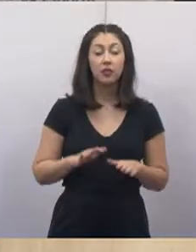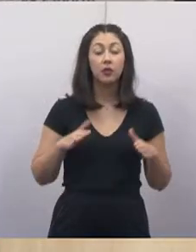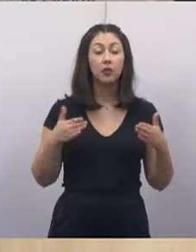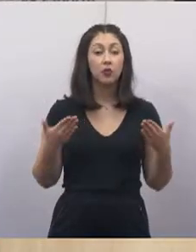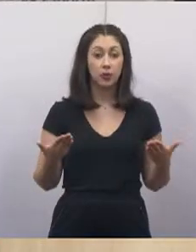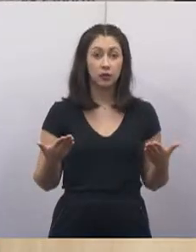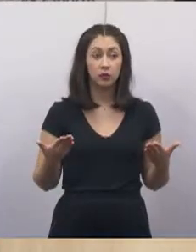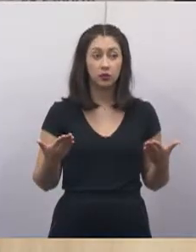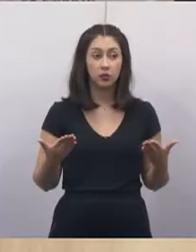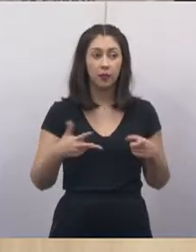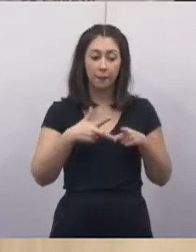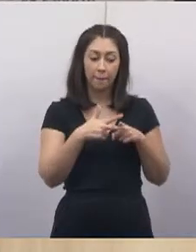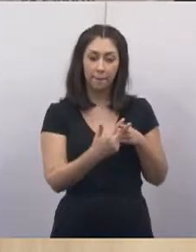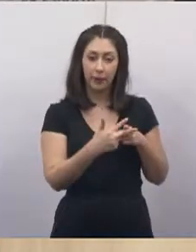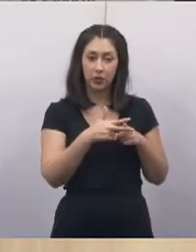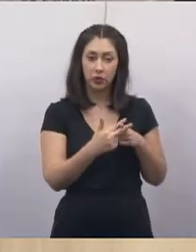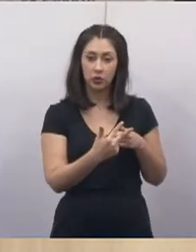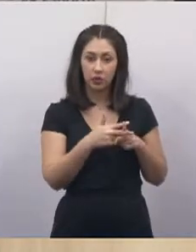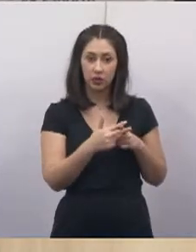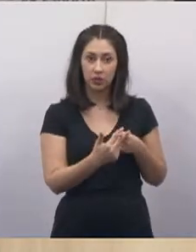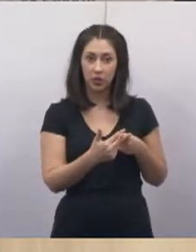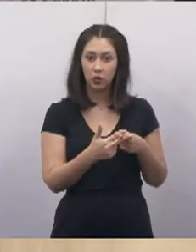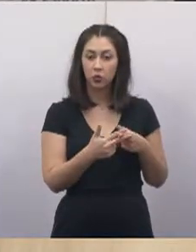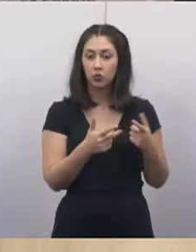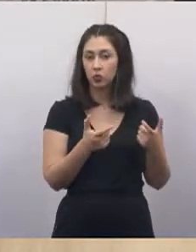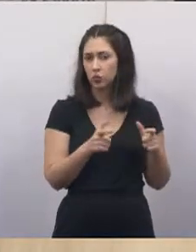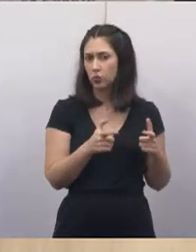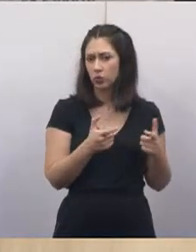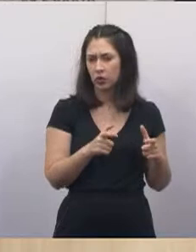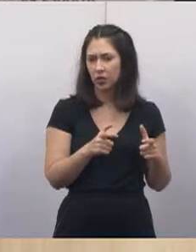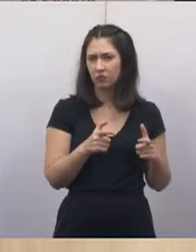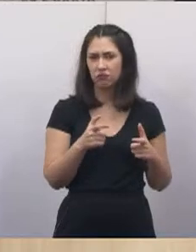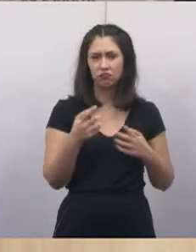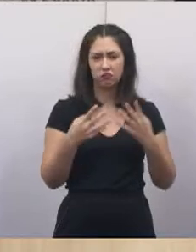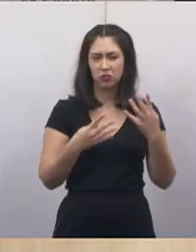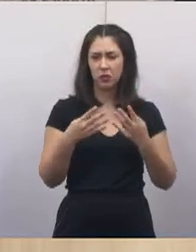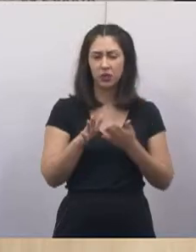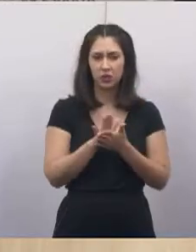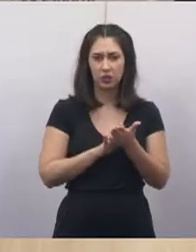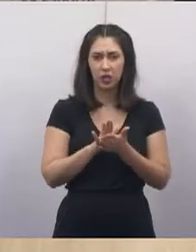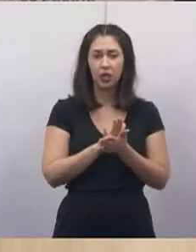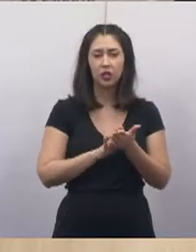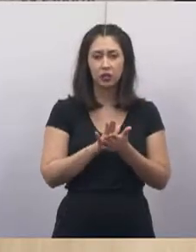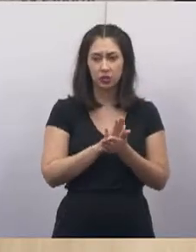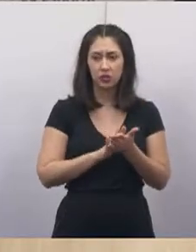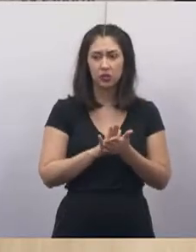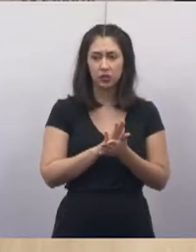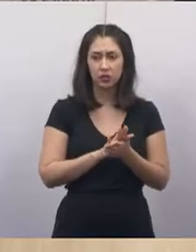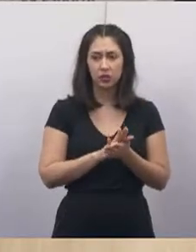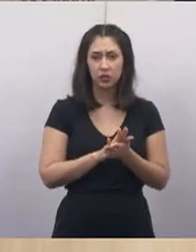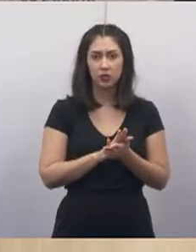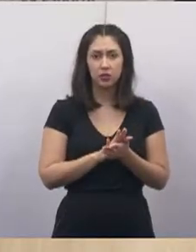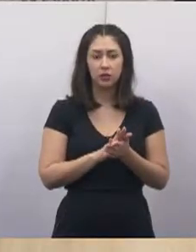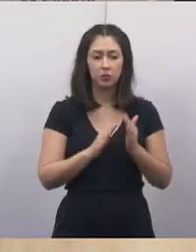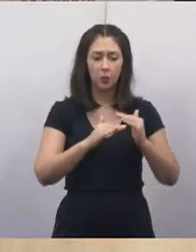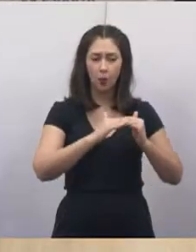Quando há manutenção, o local não é interditado para que o asfalto possa secar